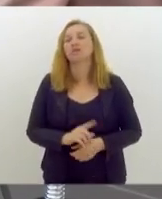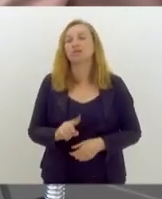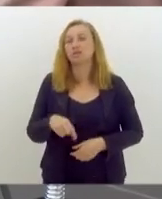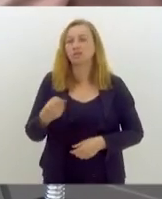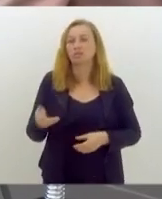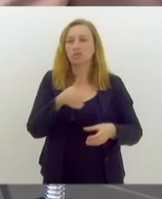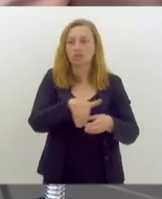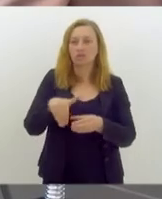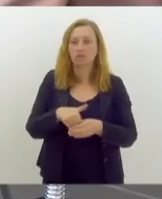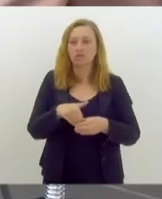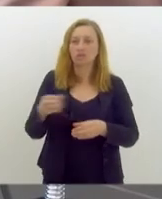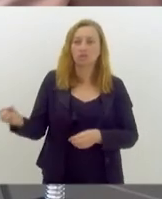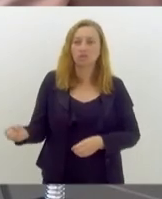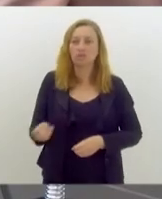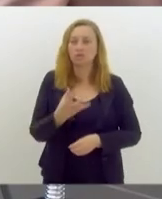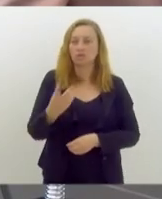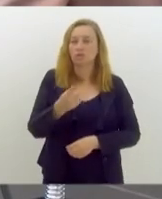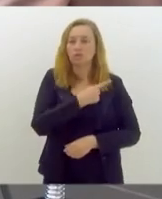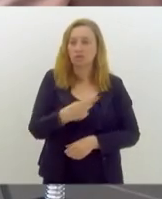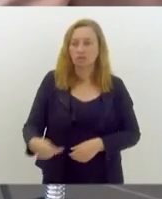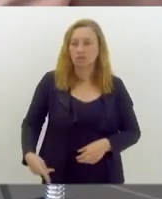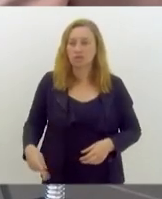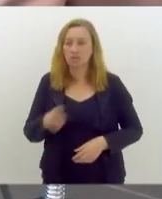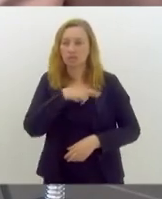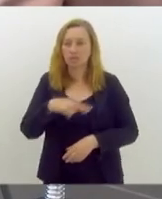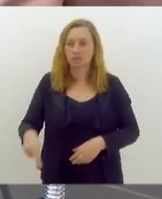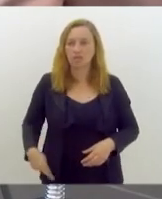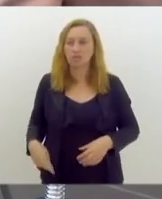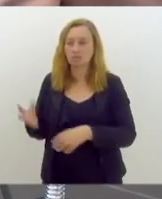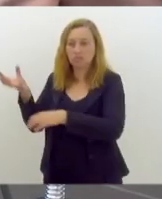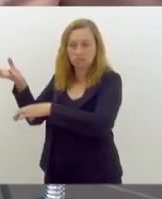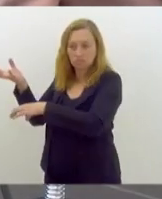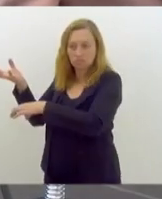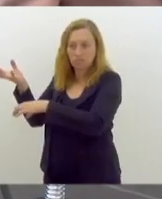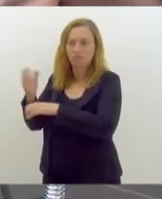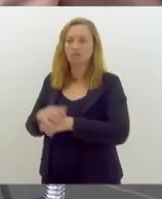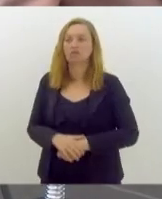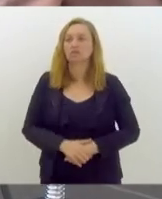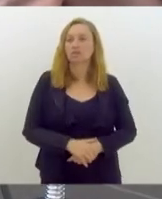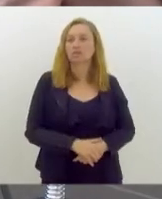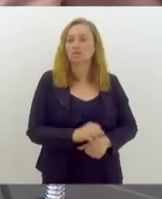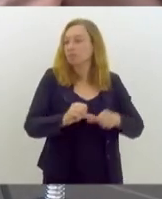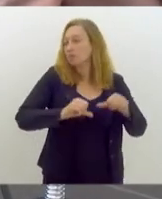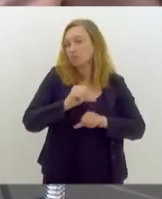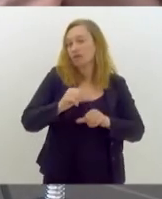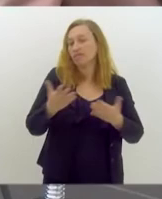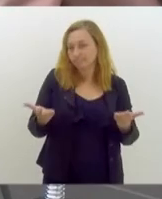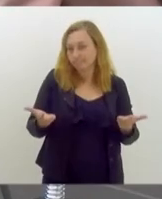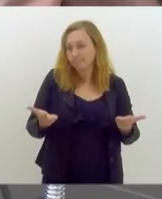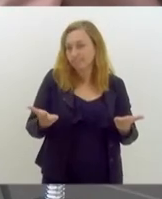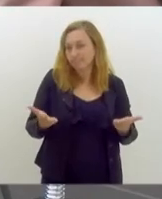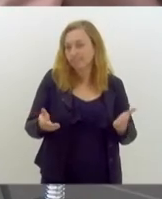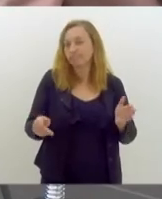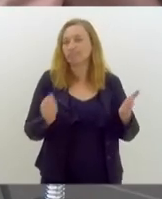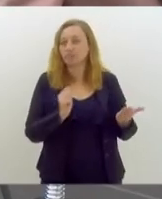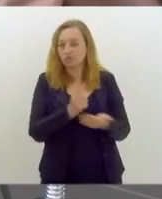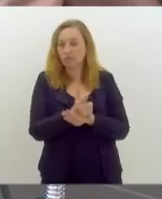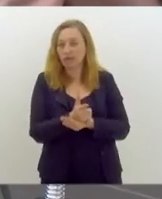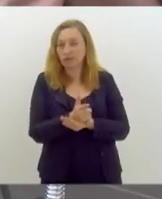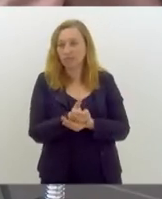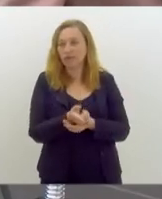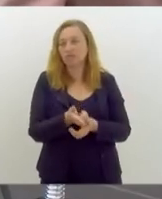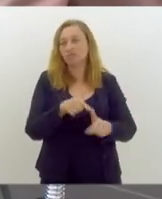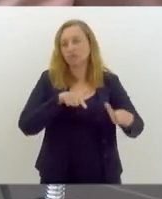eleição do novo presidente da República no Congresso Nacional para mudar essa indexação do pagamento ser